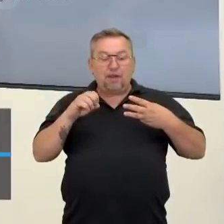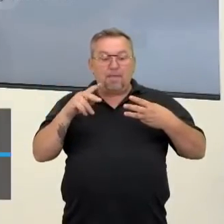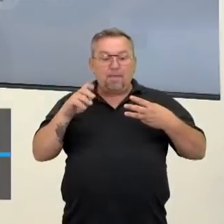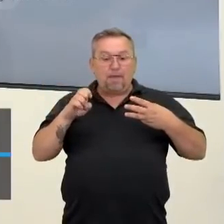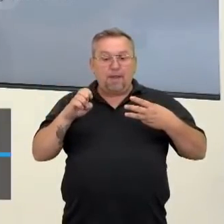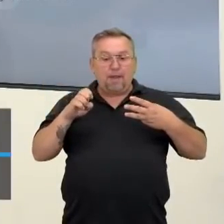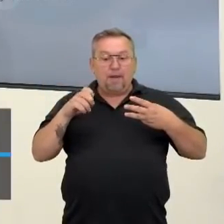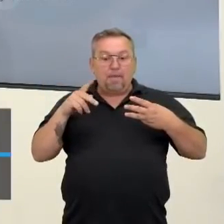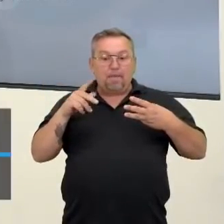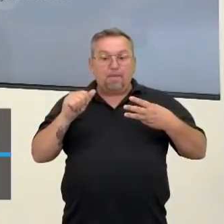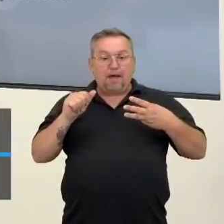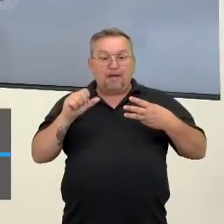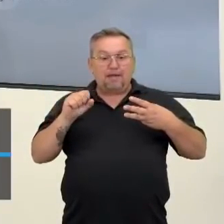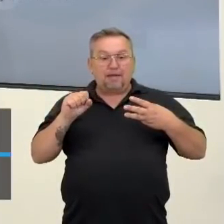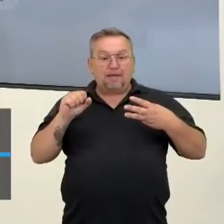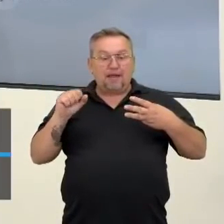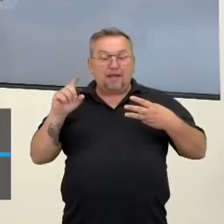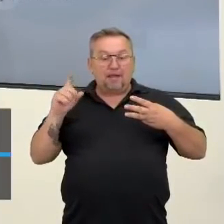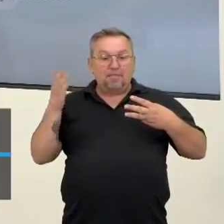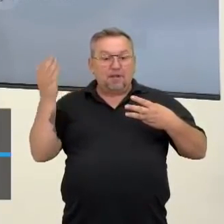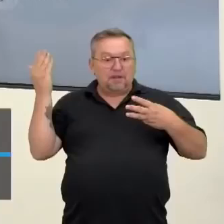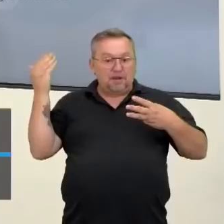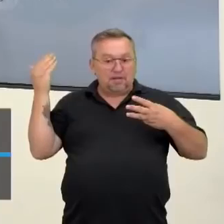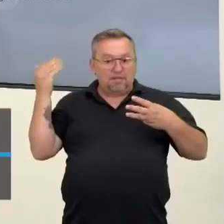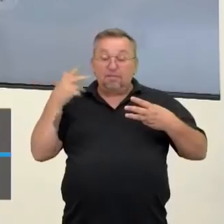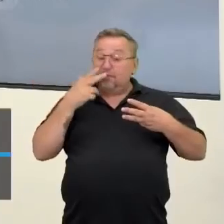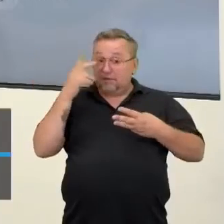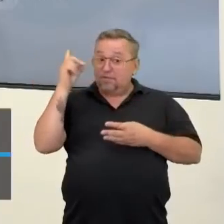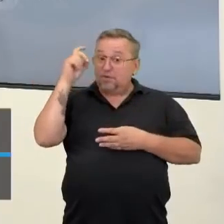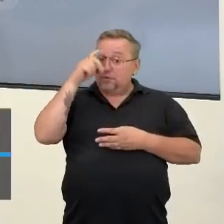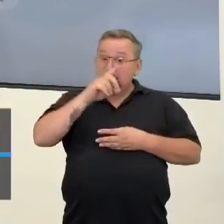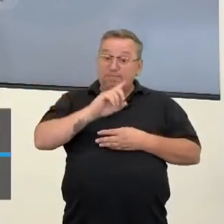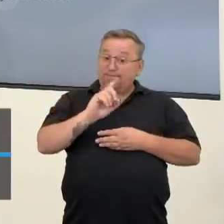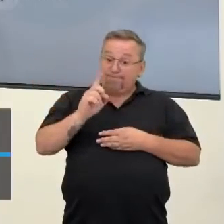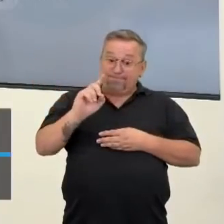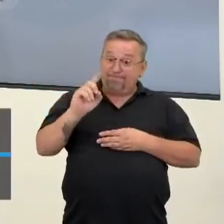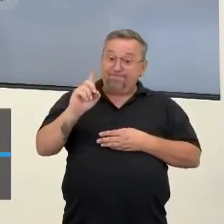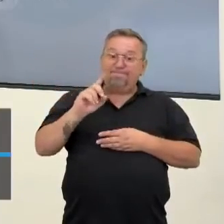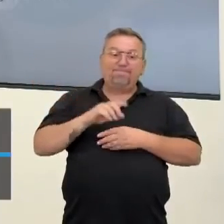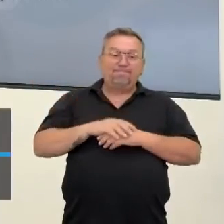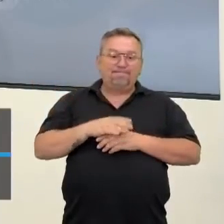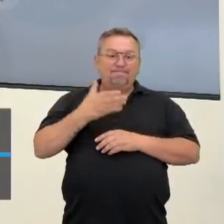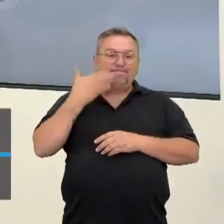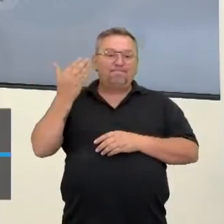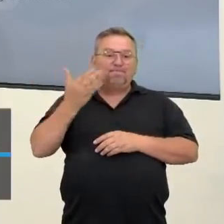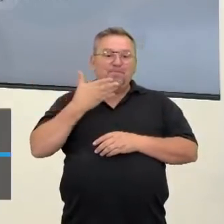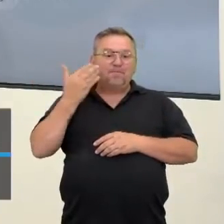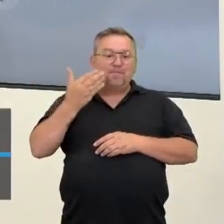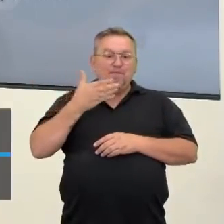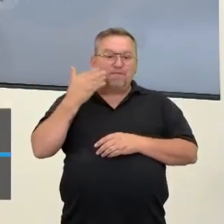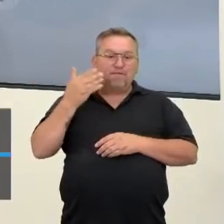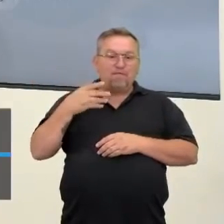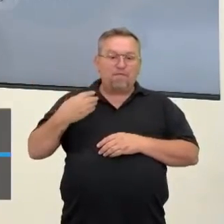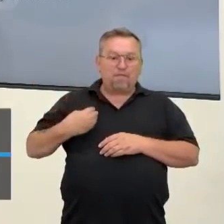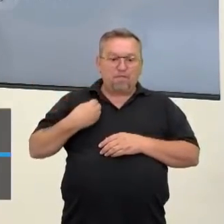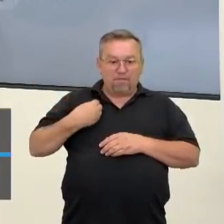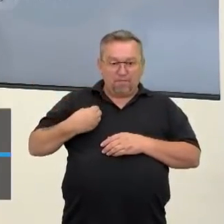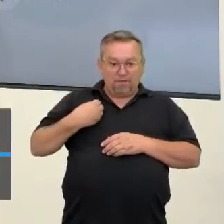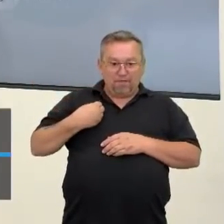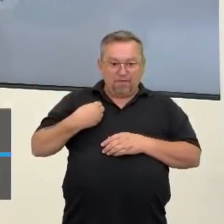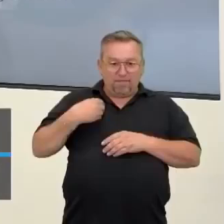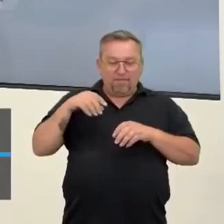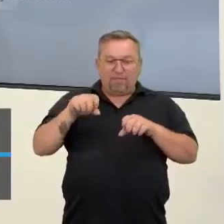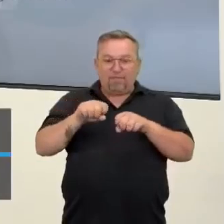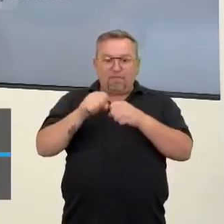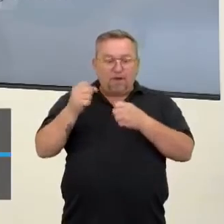coluna. Parece complexo, mas não é. Tá? Então, por exemplo, quebrar, presente ou infinitivo.